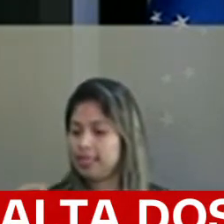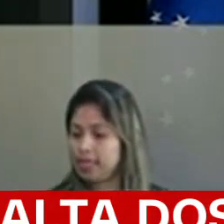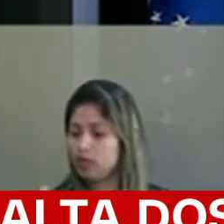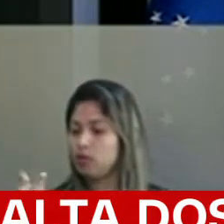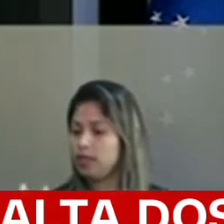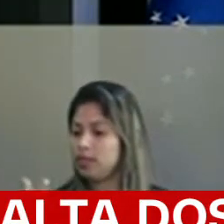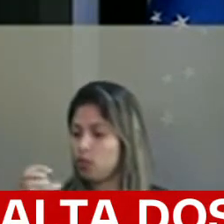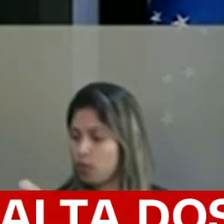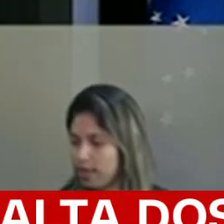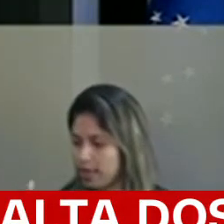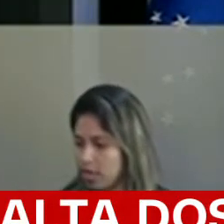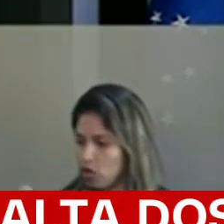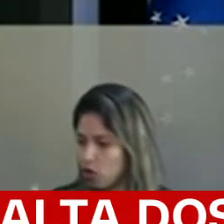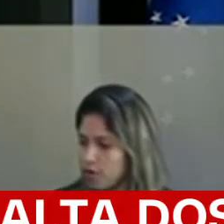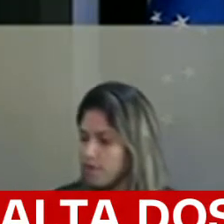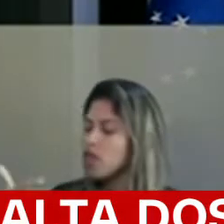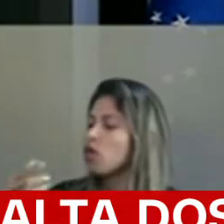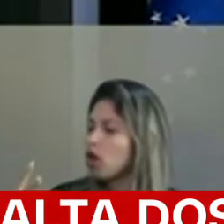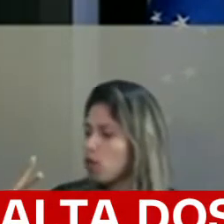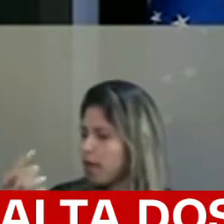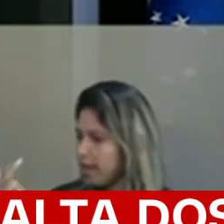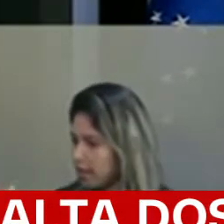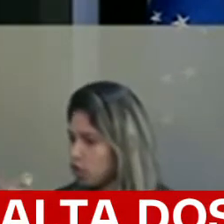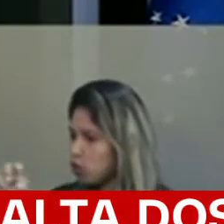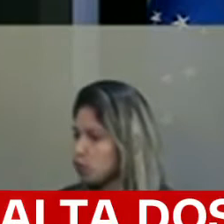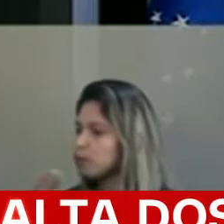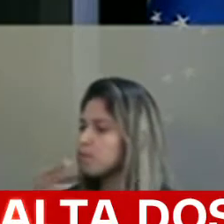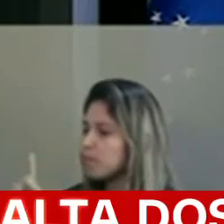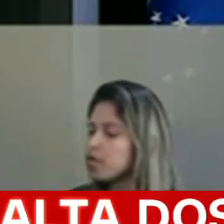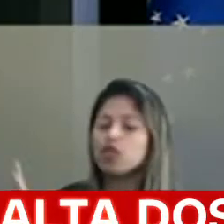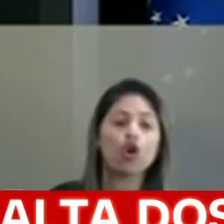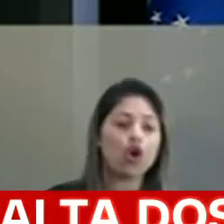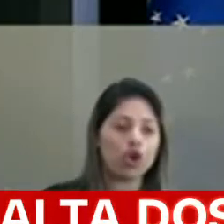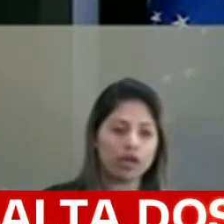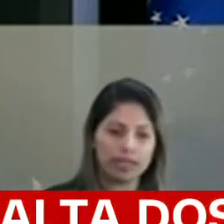652,42 bilhões,